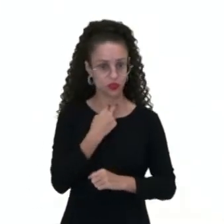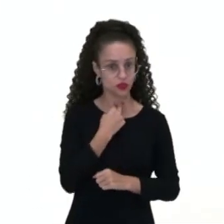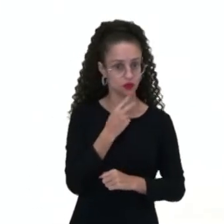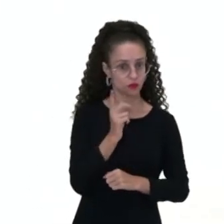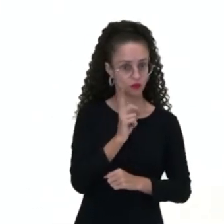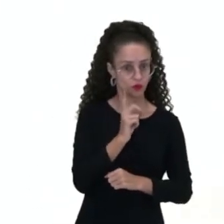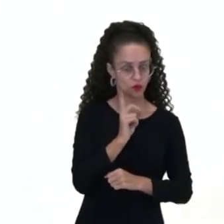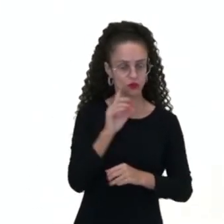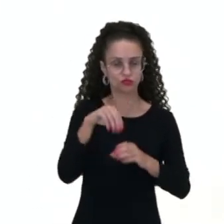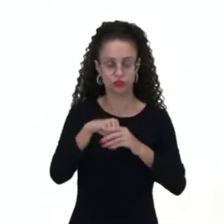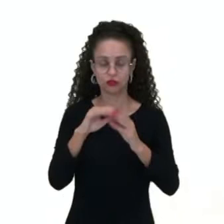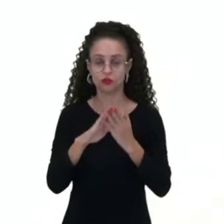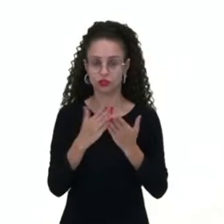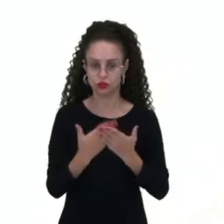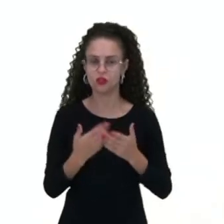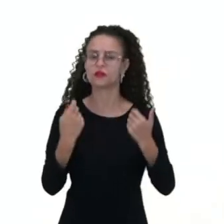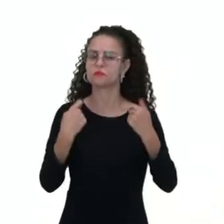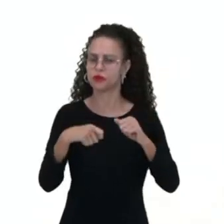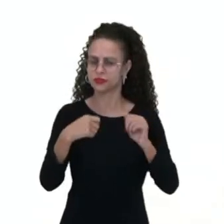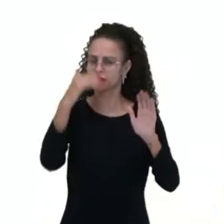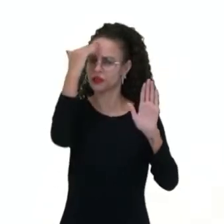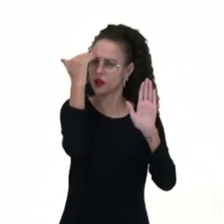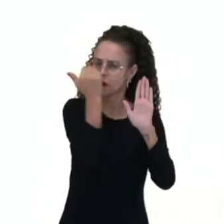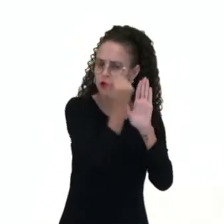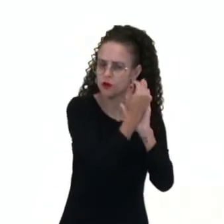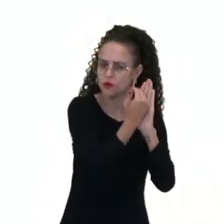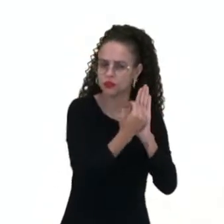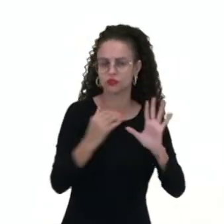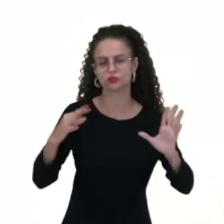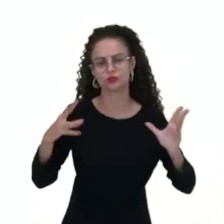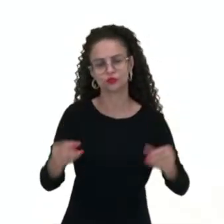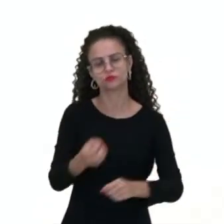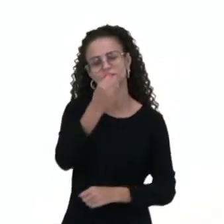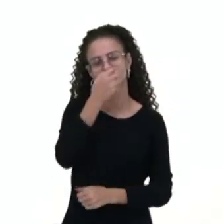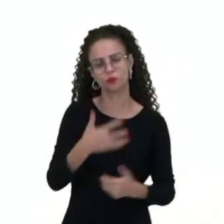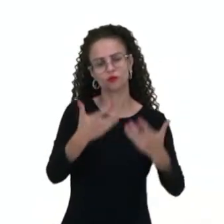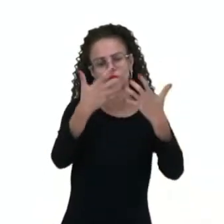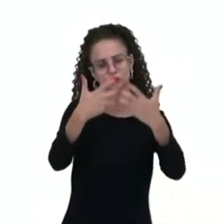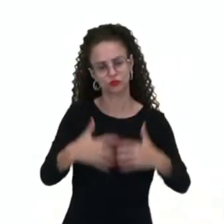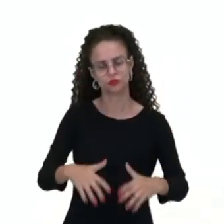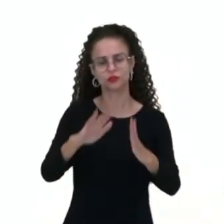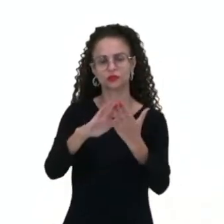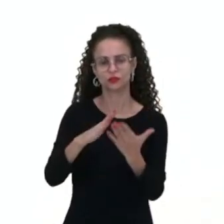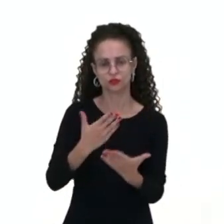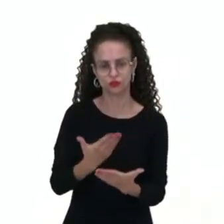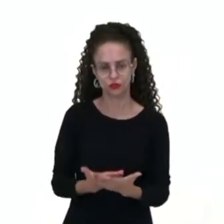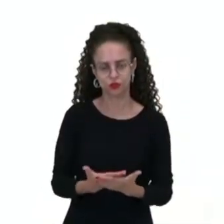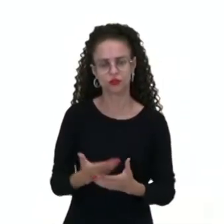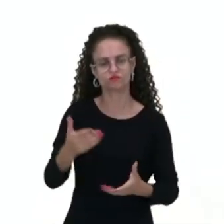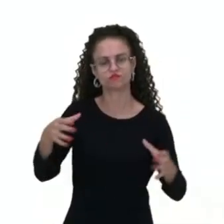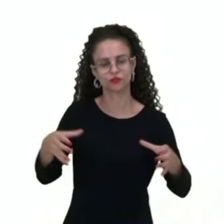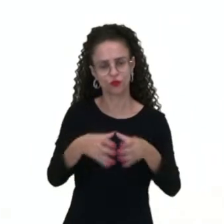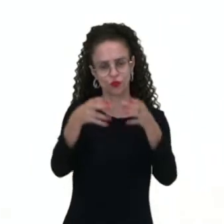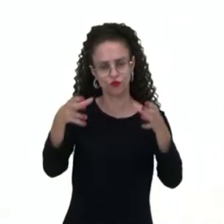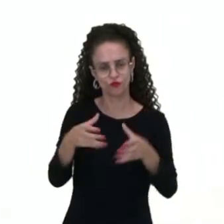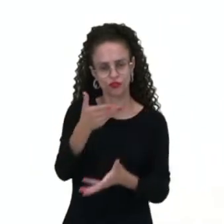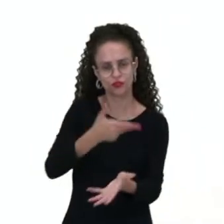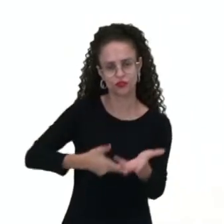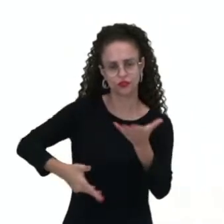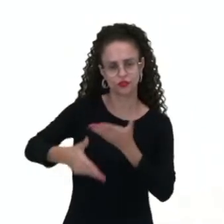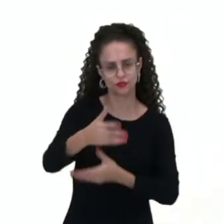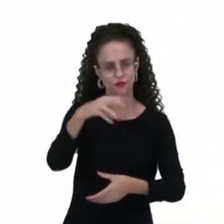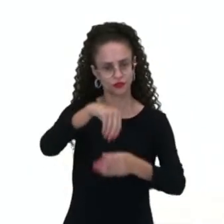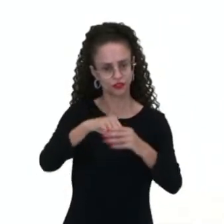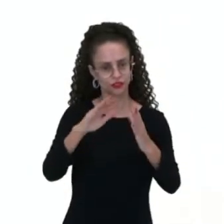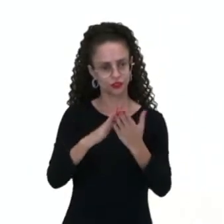escola. Devem ser seguidas por todos, para o bom funcionamento educacional e convívio escolar.